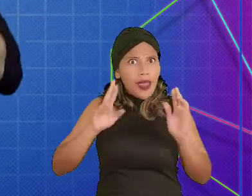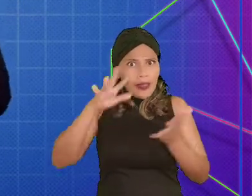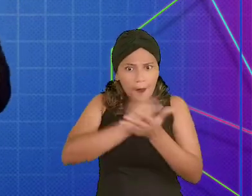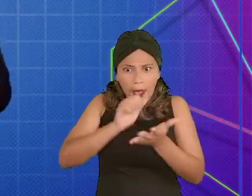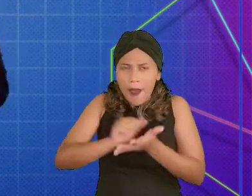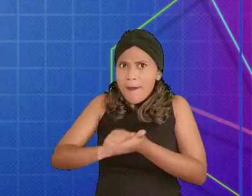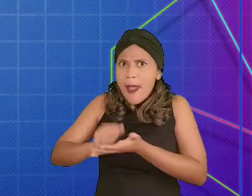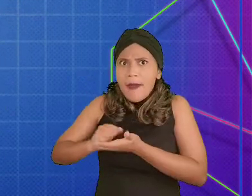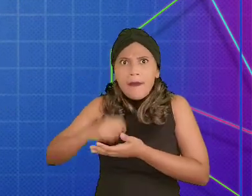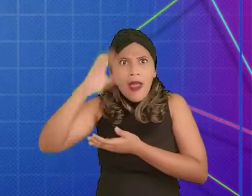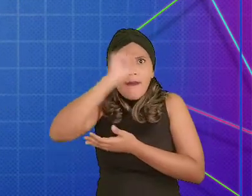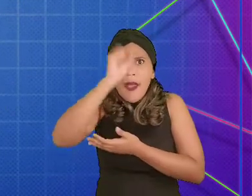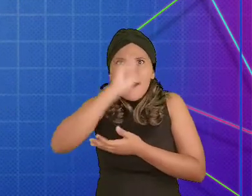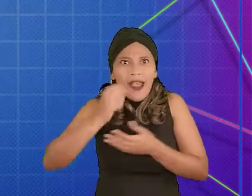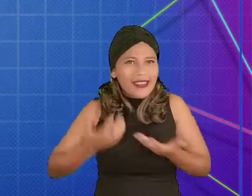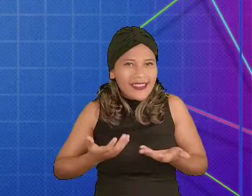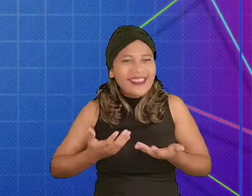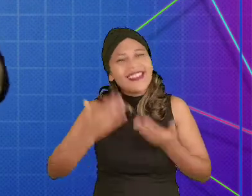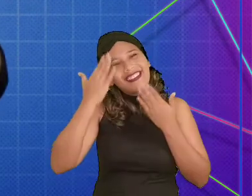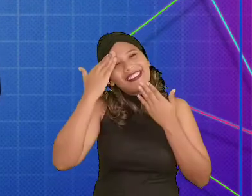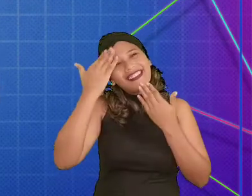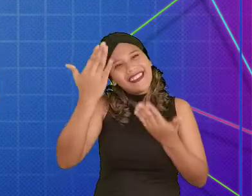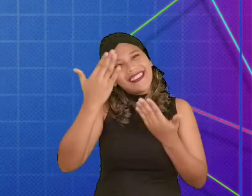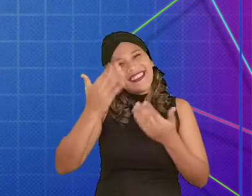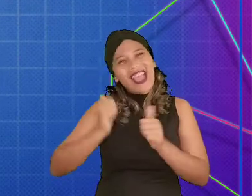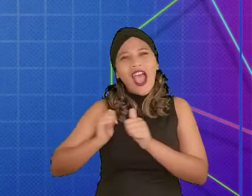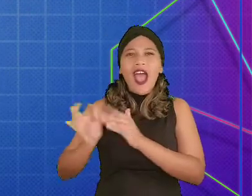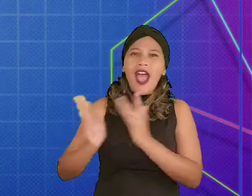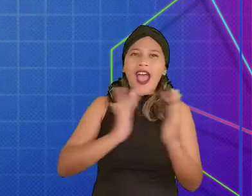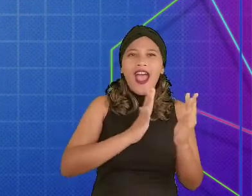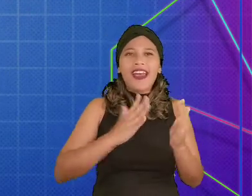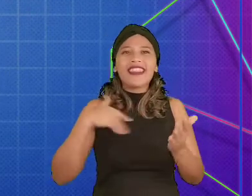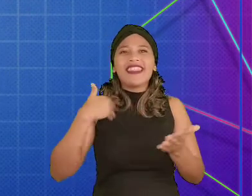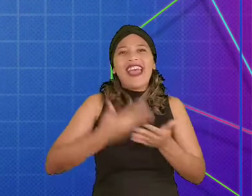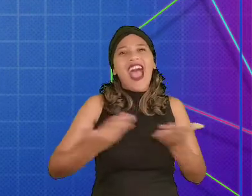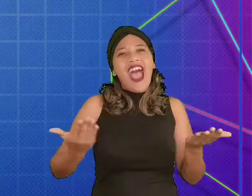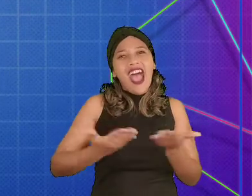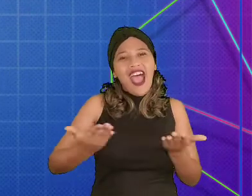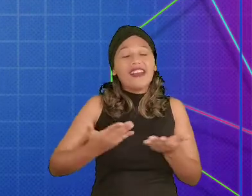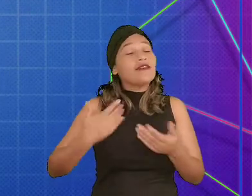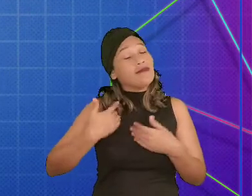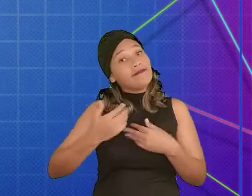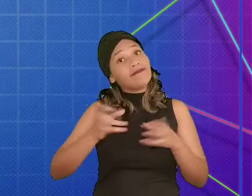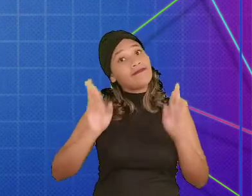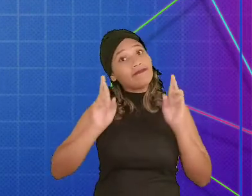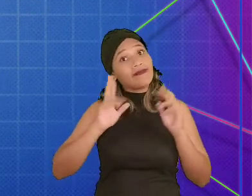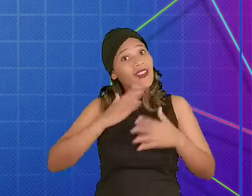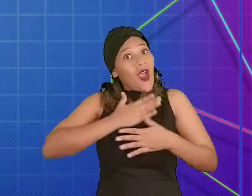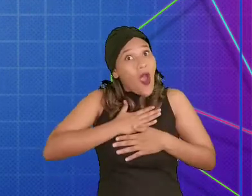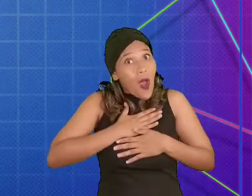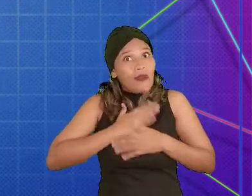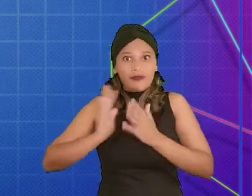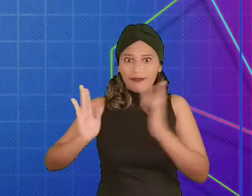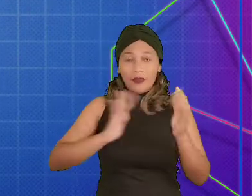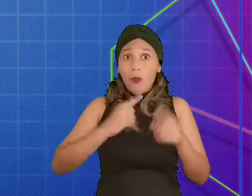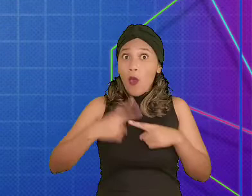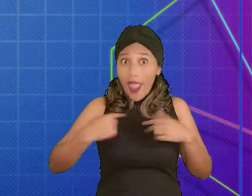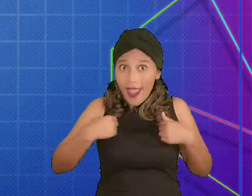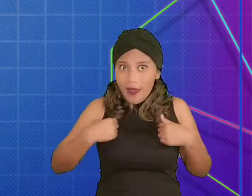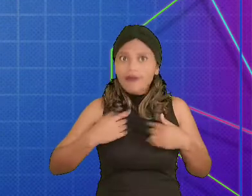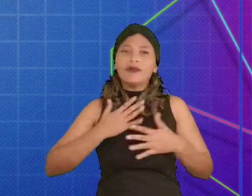tenham anotado muita coisa e aprendido muito. Muito obrigado por acompanharem até aqui mais uma vez e eu espero que vocês tenham curtido essa